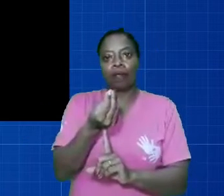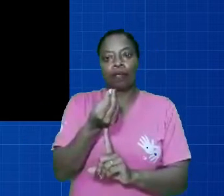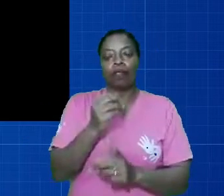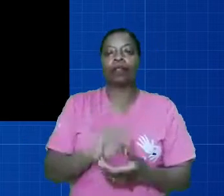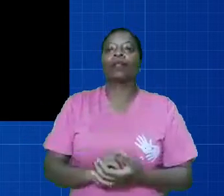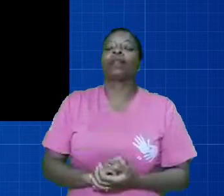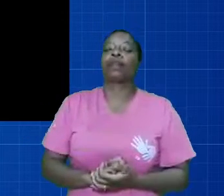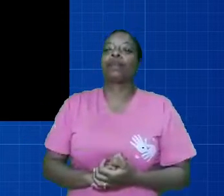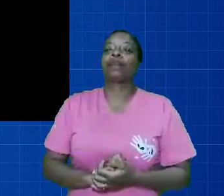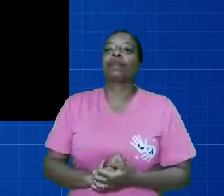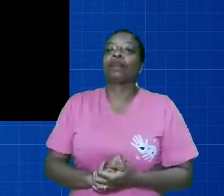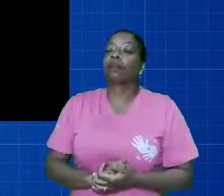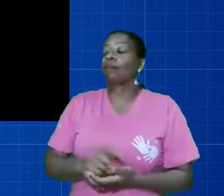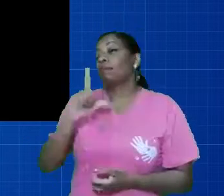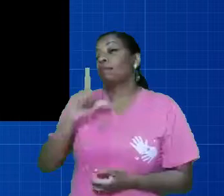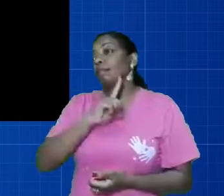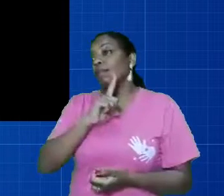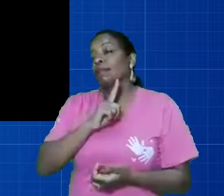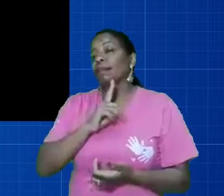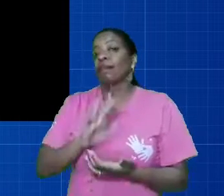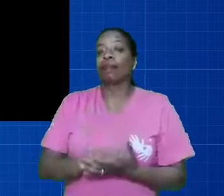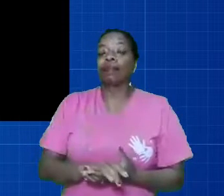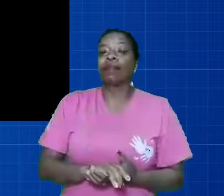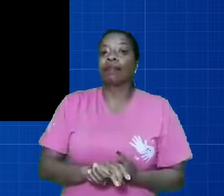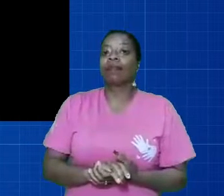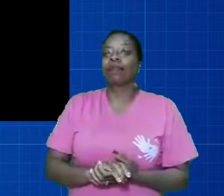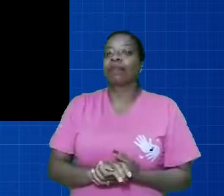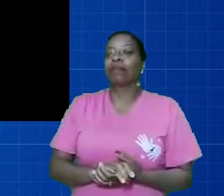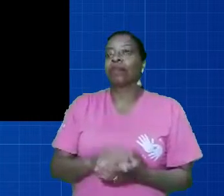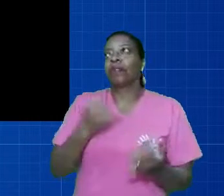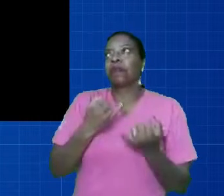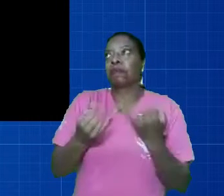essa produção. Né? Então, existia, isso vai